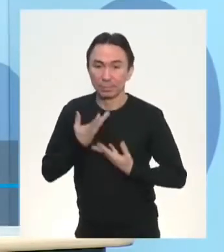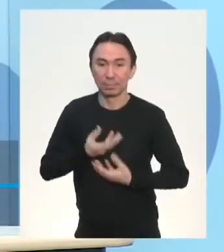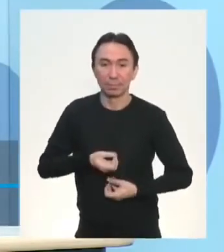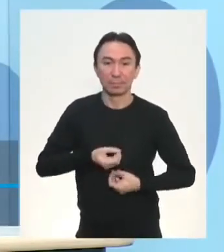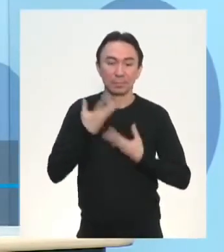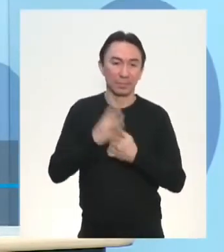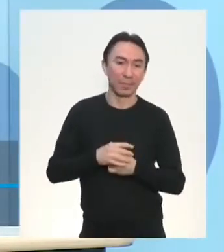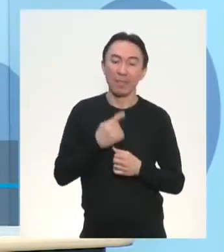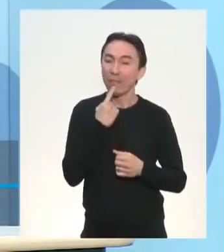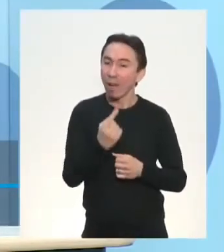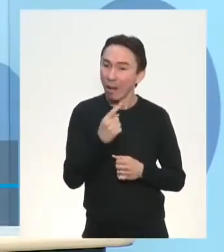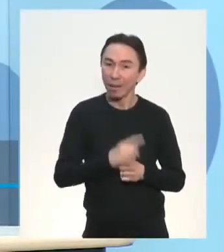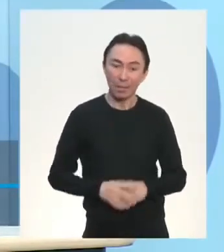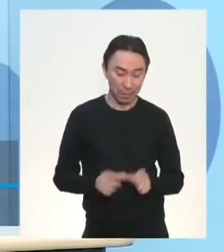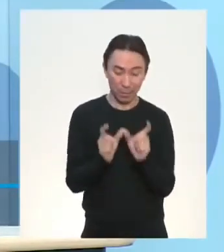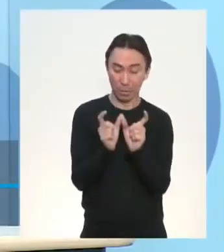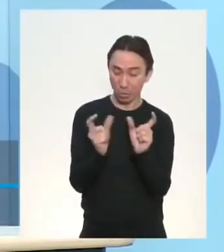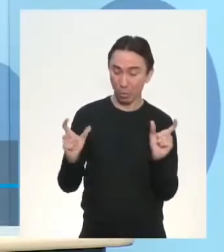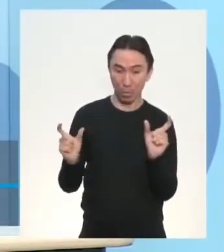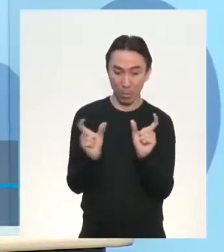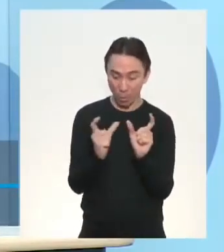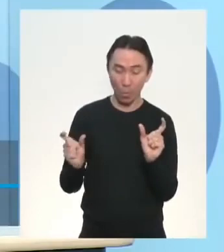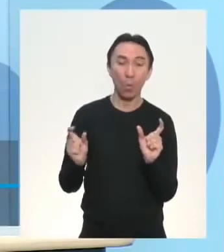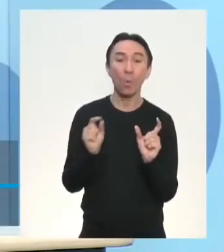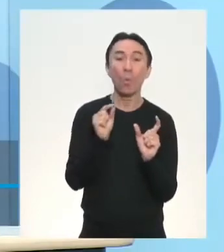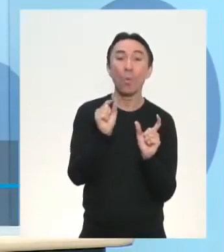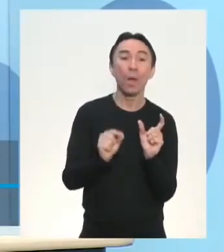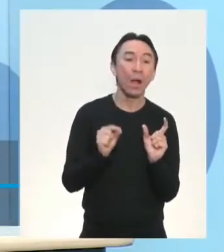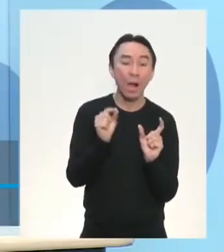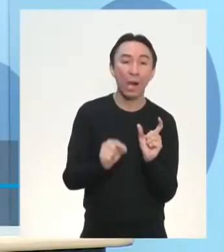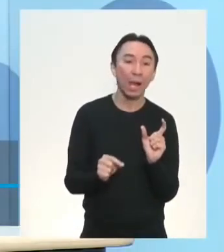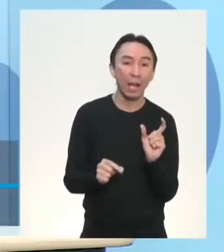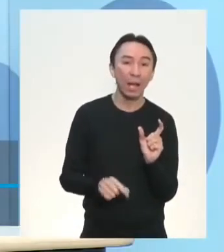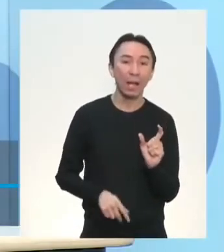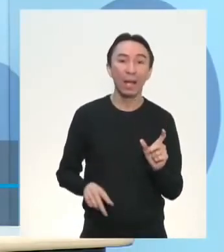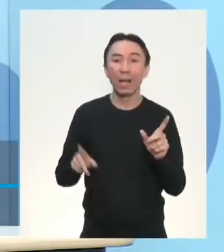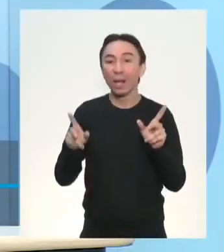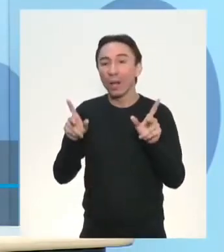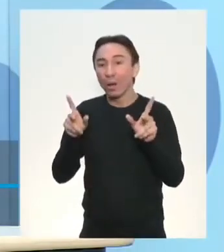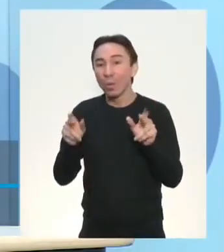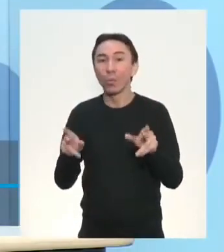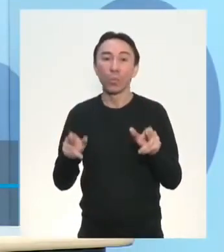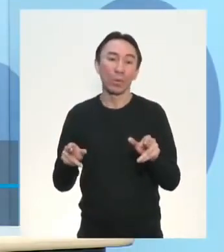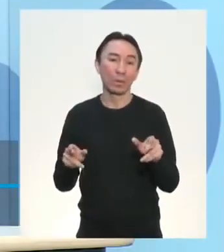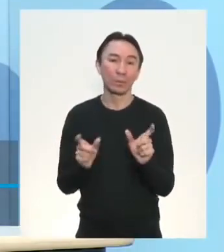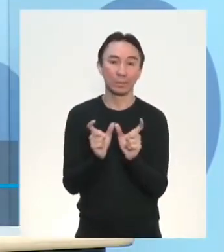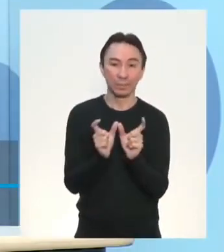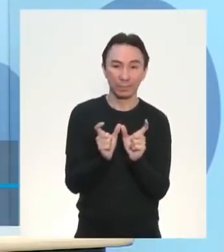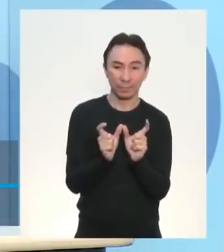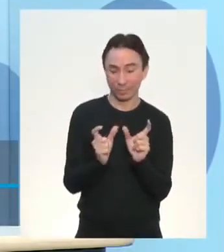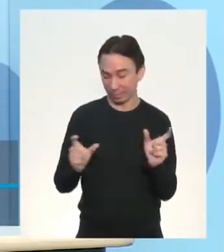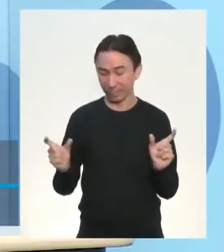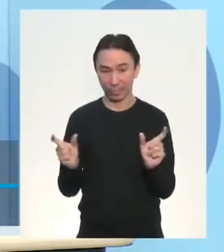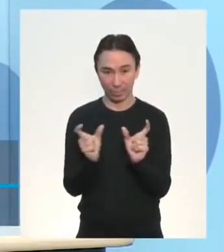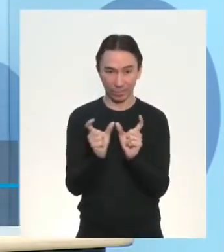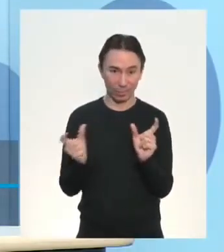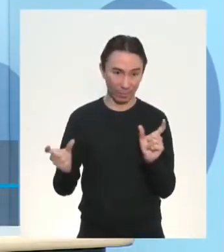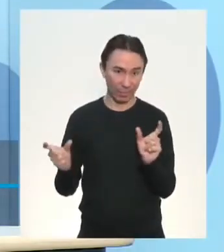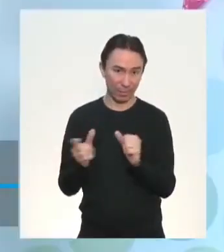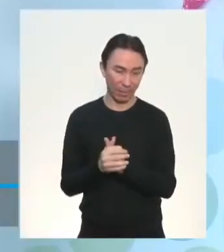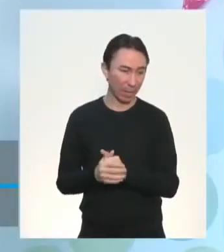que é o sinônimo, né? Ele fala que o sinônimo é como se fosse... os sinônimos são como nuances de